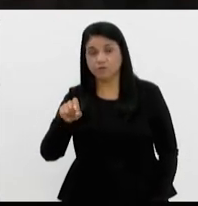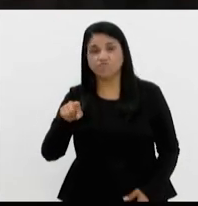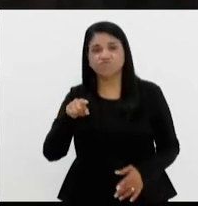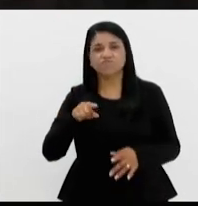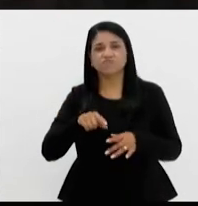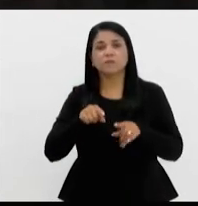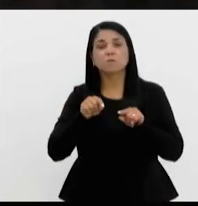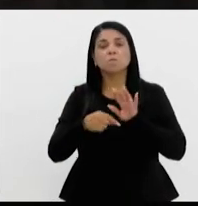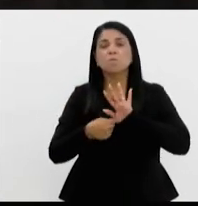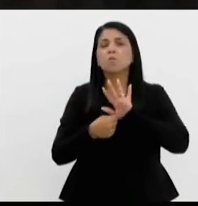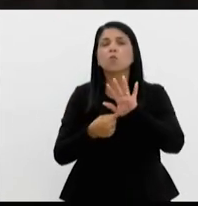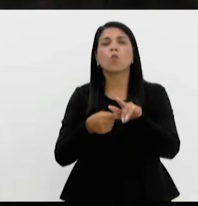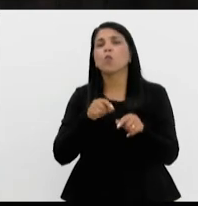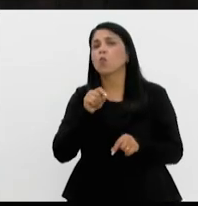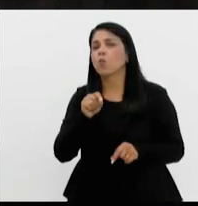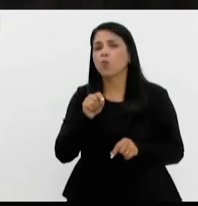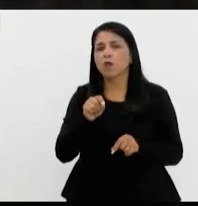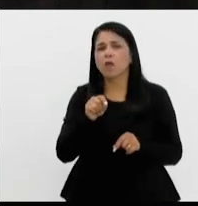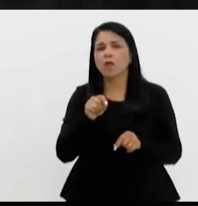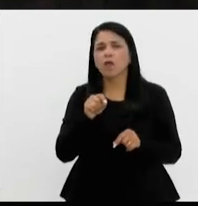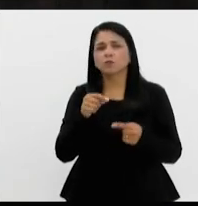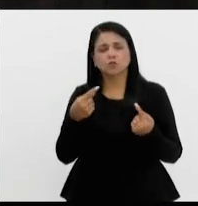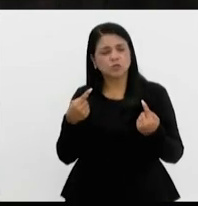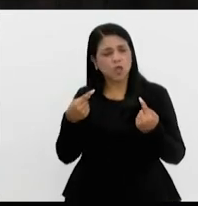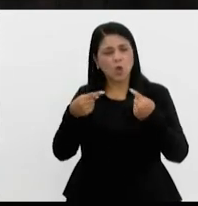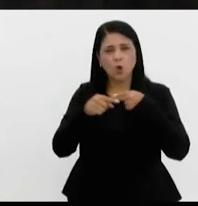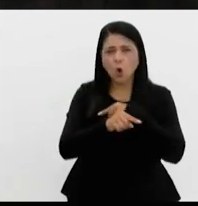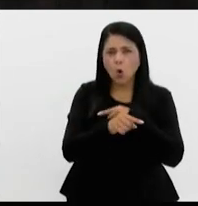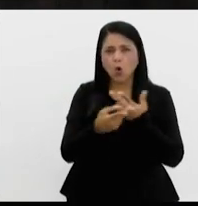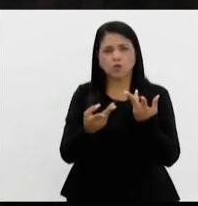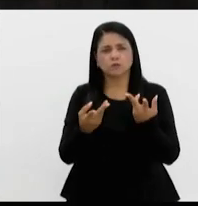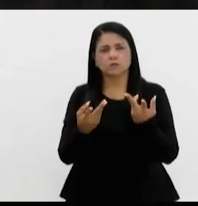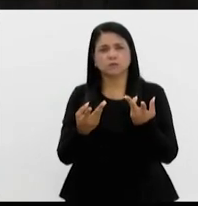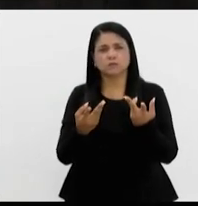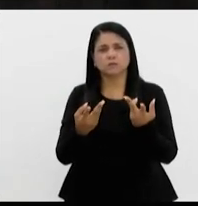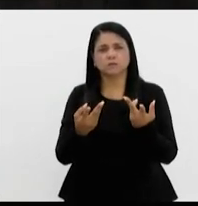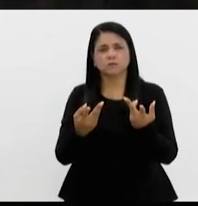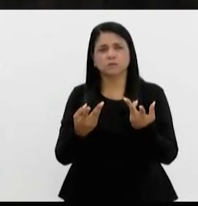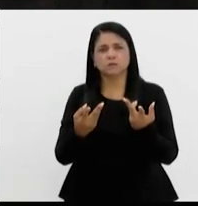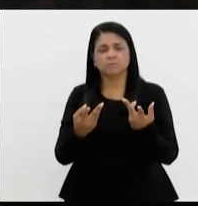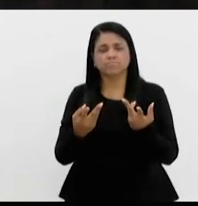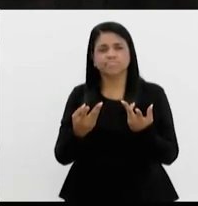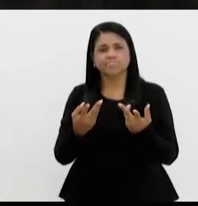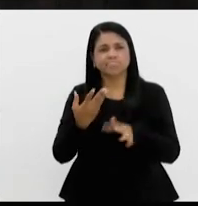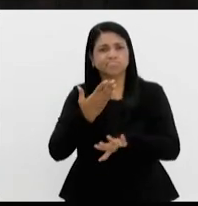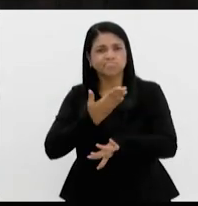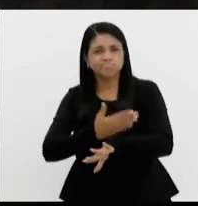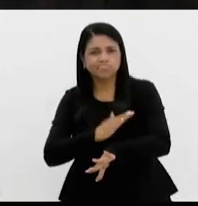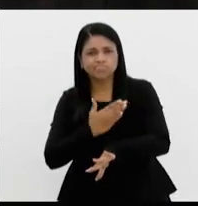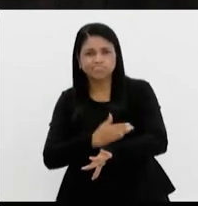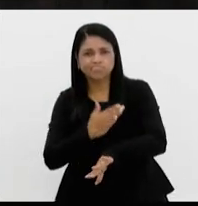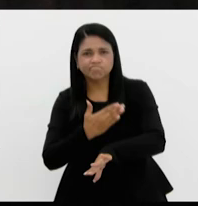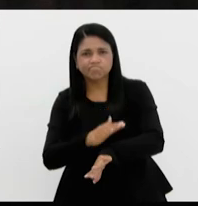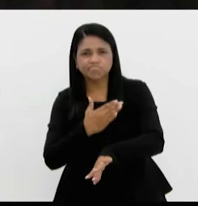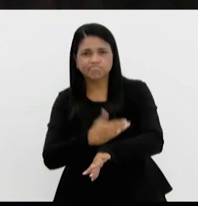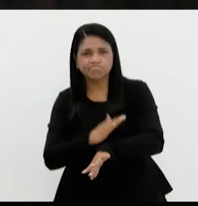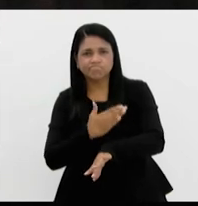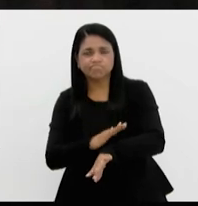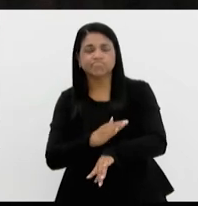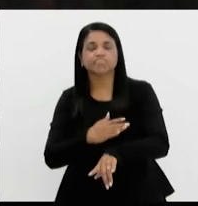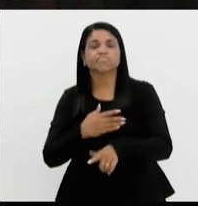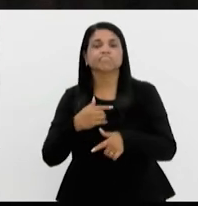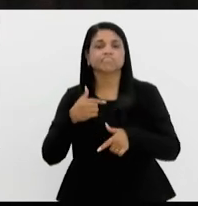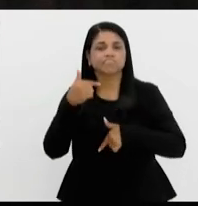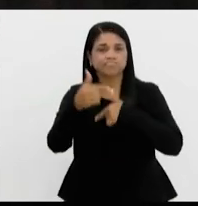da contestação, do contraditório e até mesmo do exercício da atividade